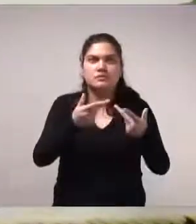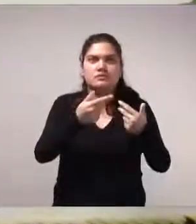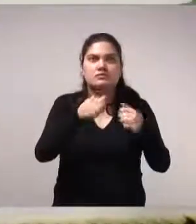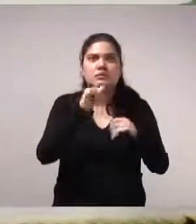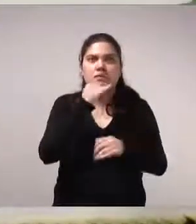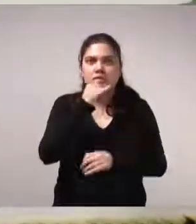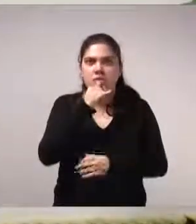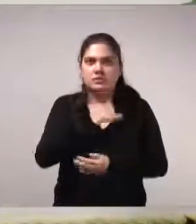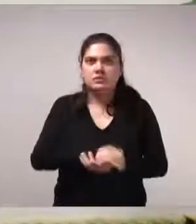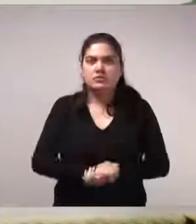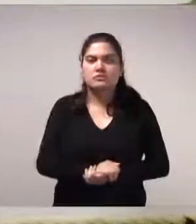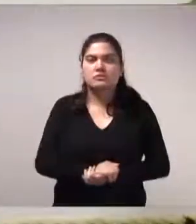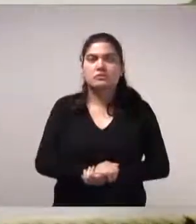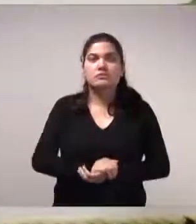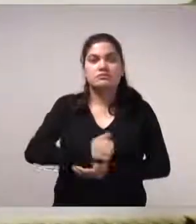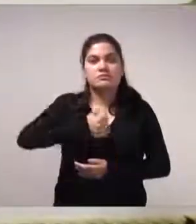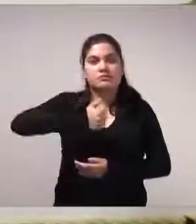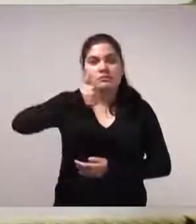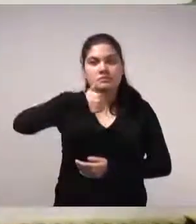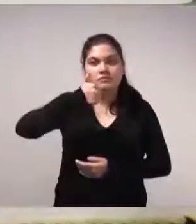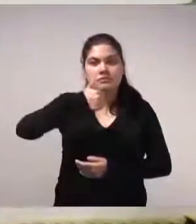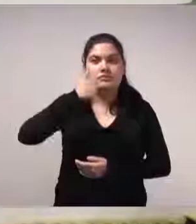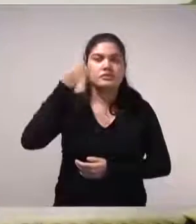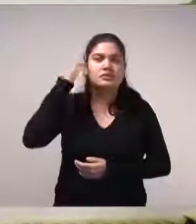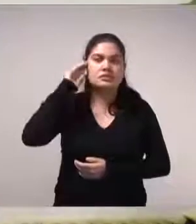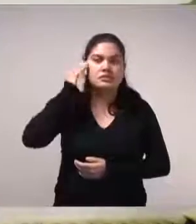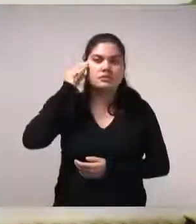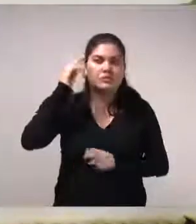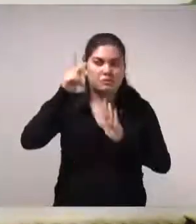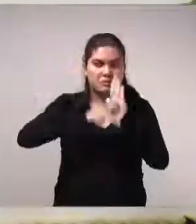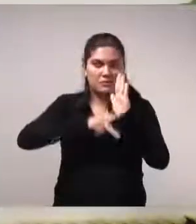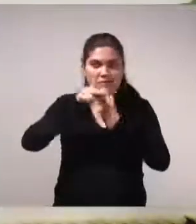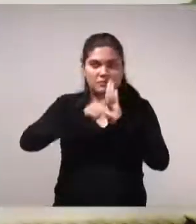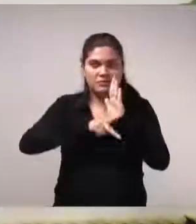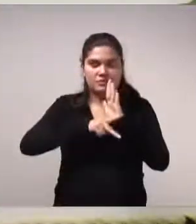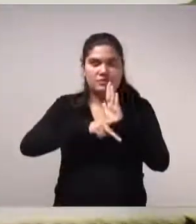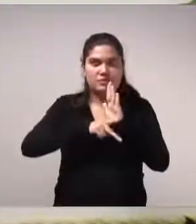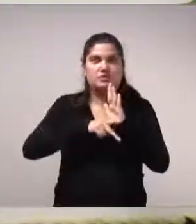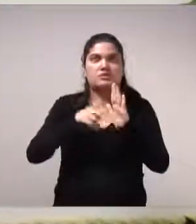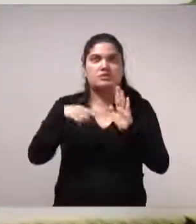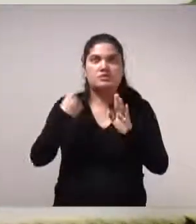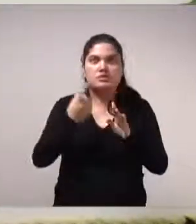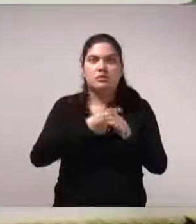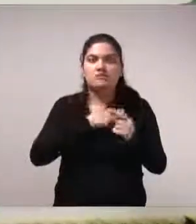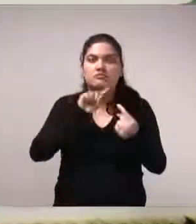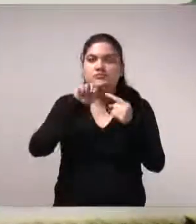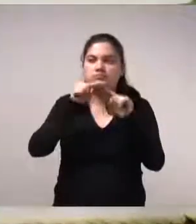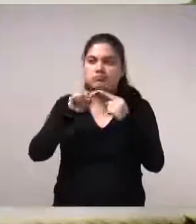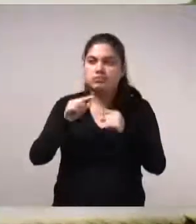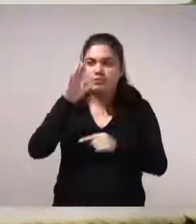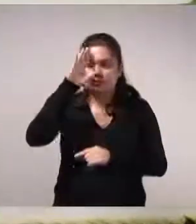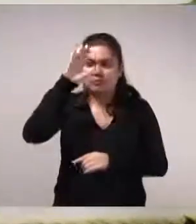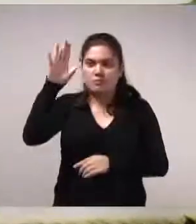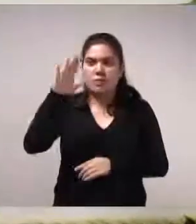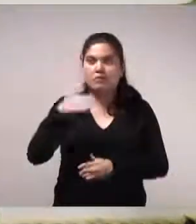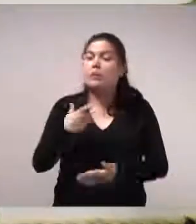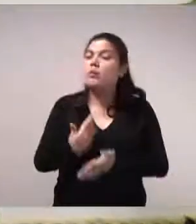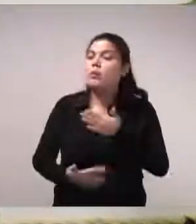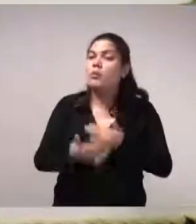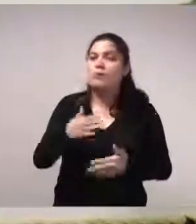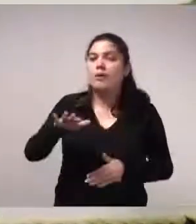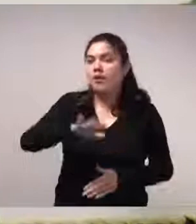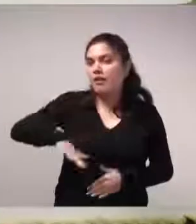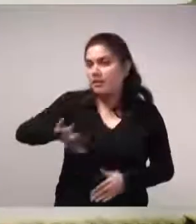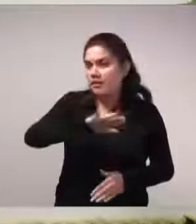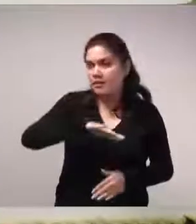edificações. E o primeiro deles é entender o projeto como motor, como a matriz de tudo. Em qualquer área, e especificamente